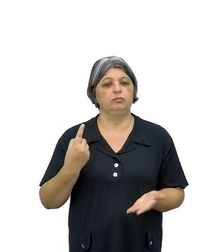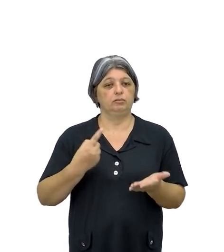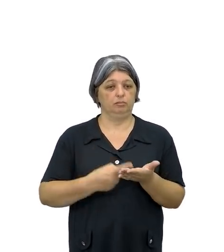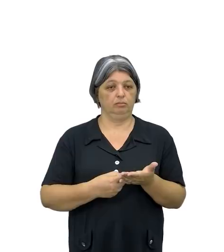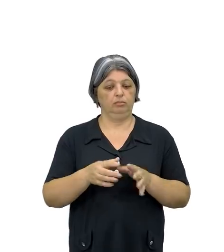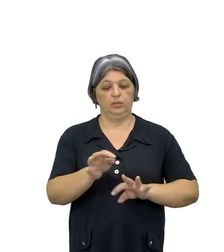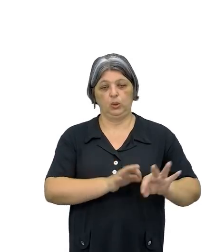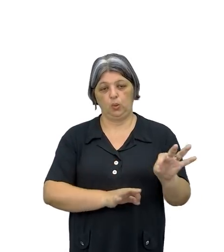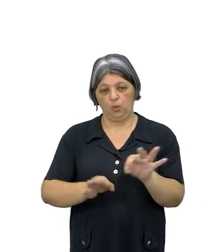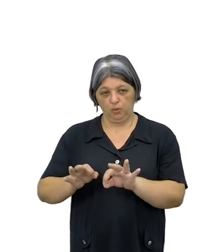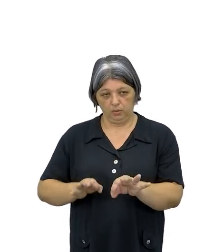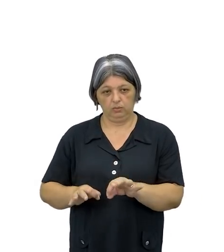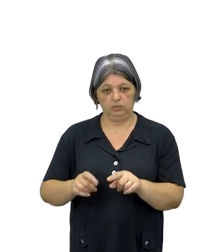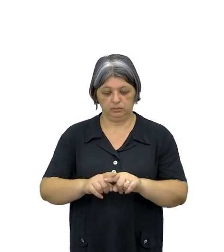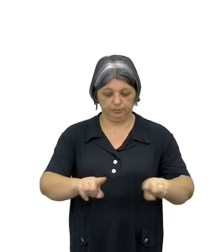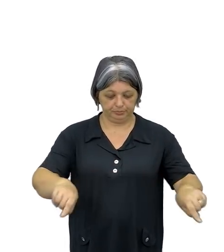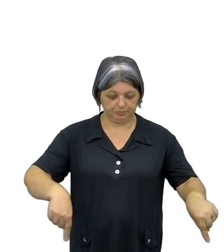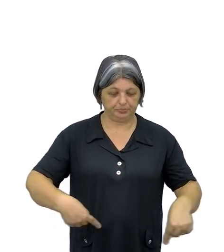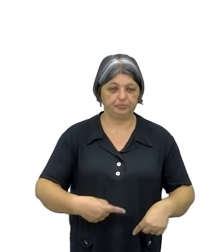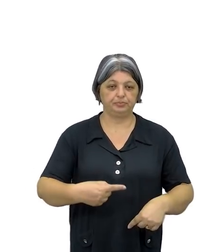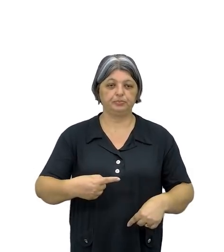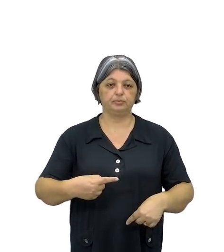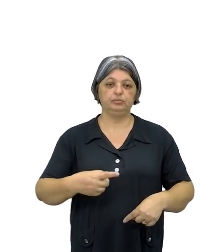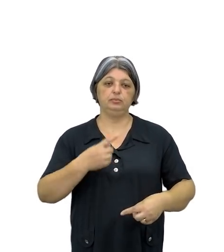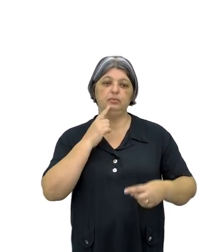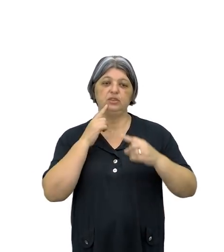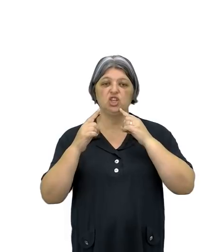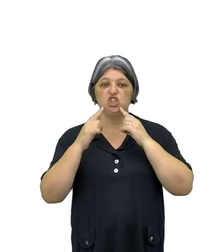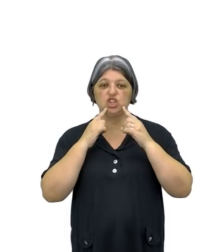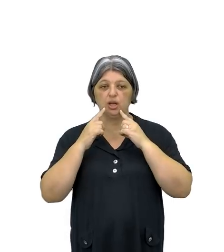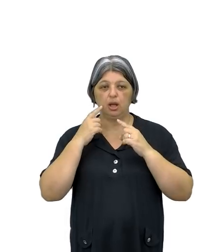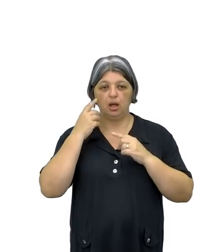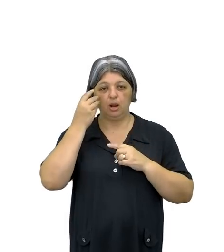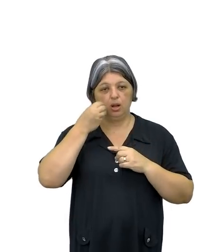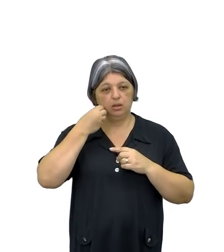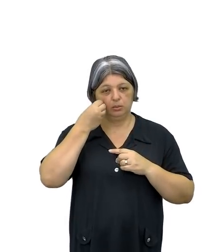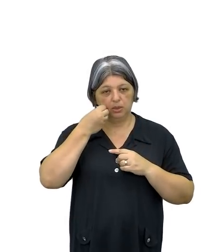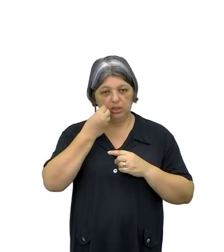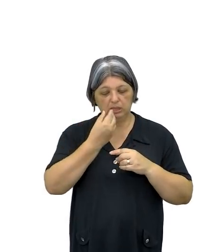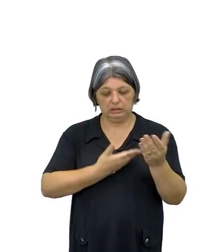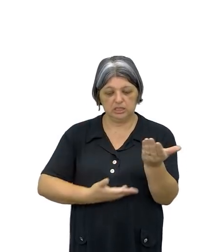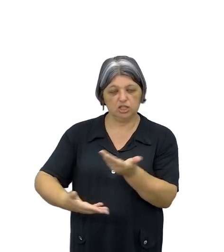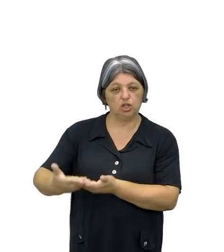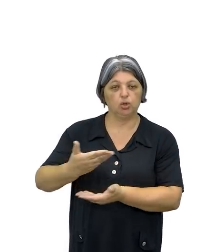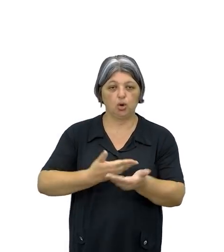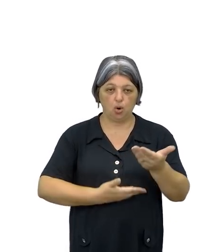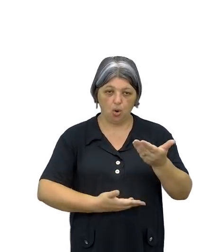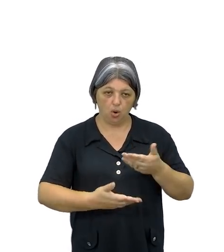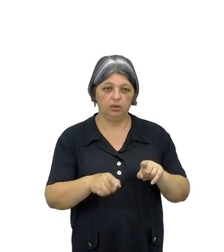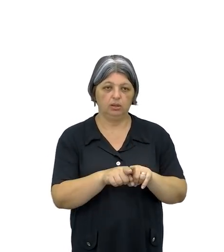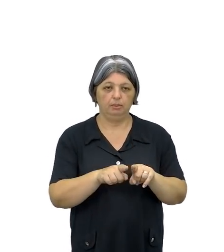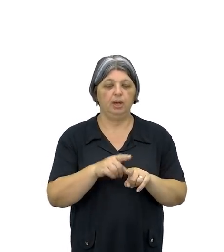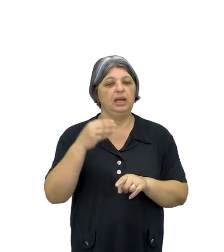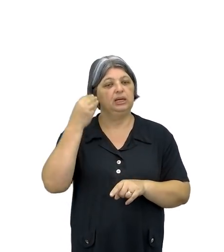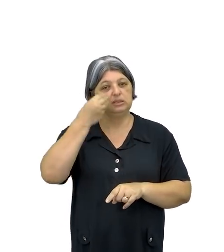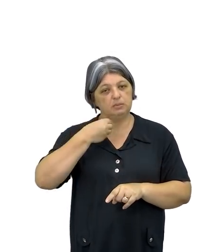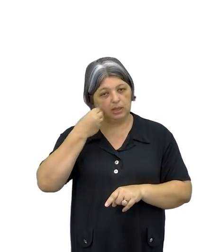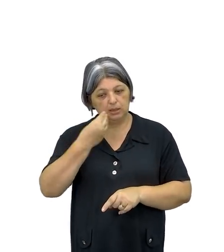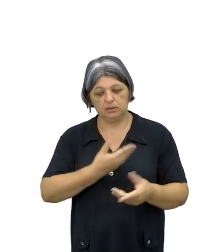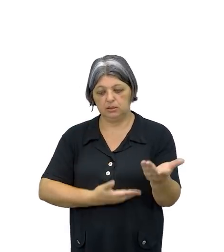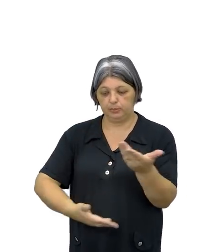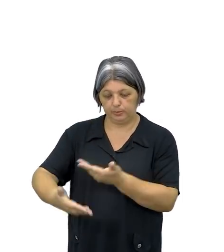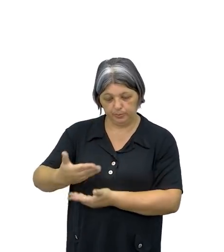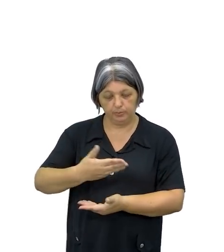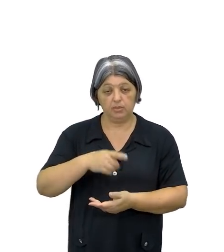escola para que seja um espaço de diálogo, de trocas de experiências, né, de partilhar de experiências, então, o quanto